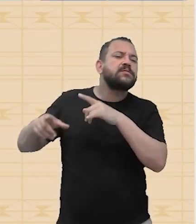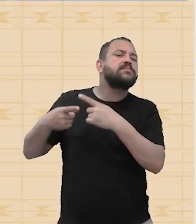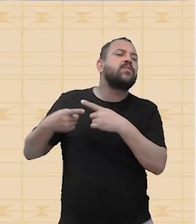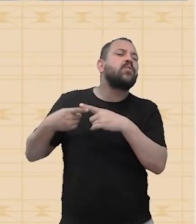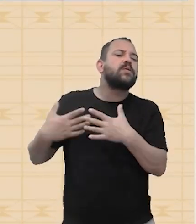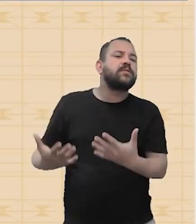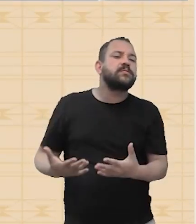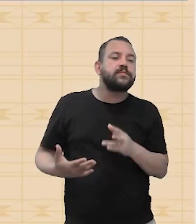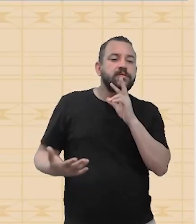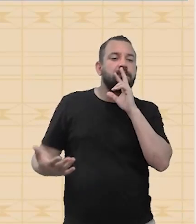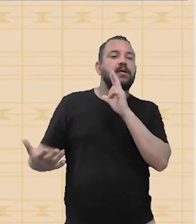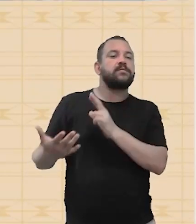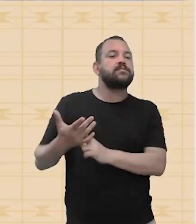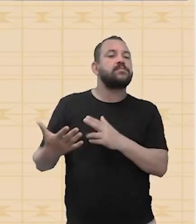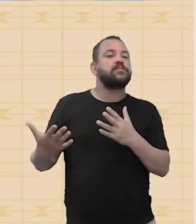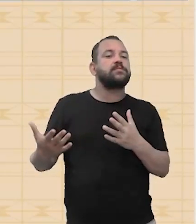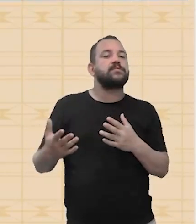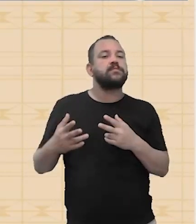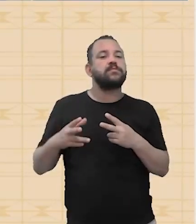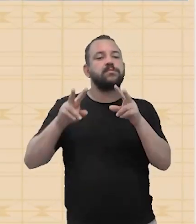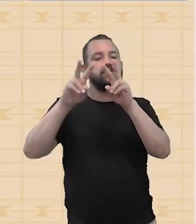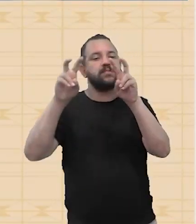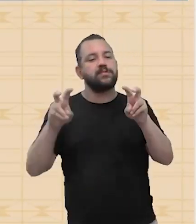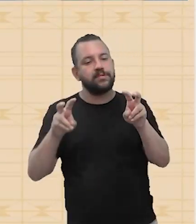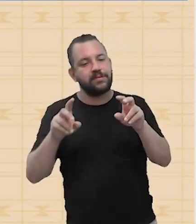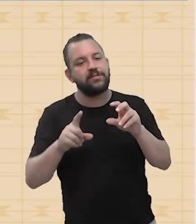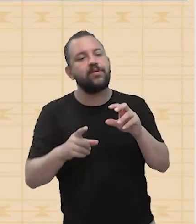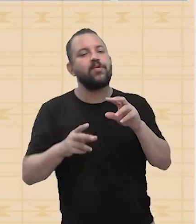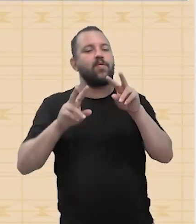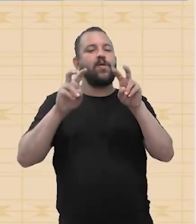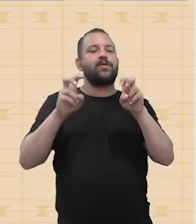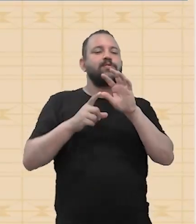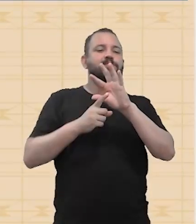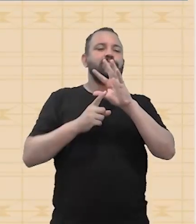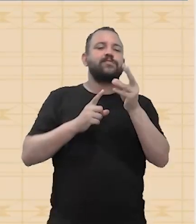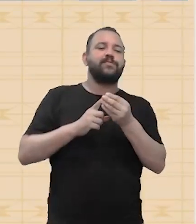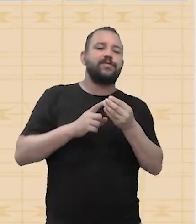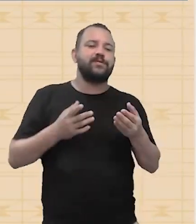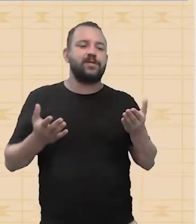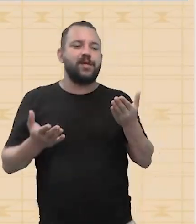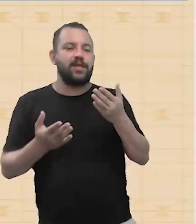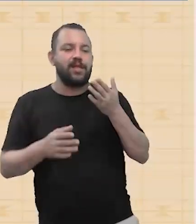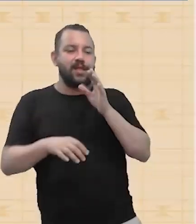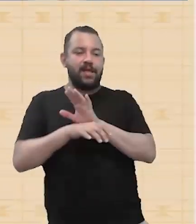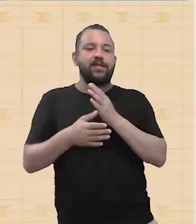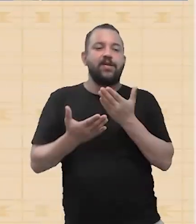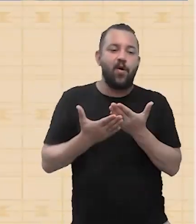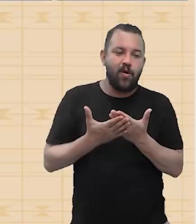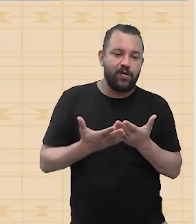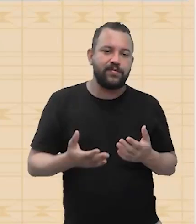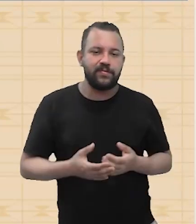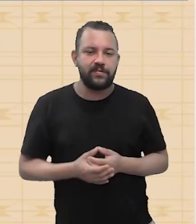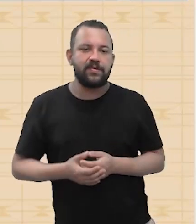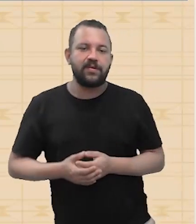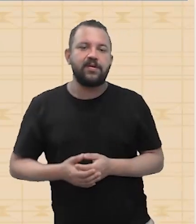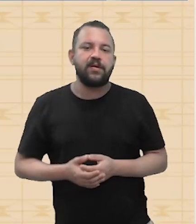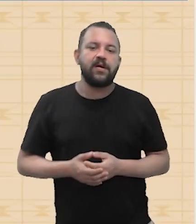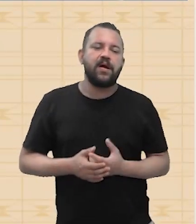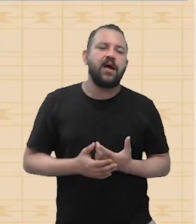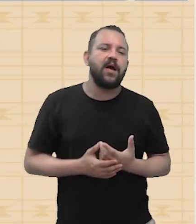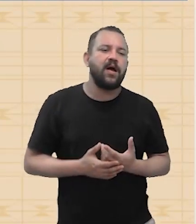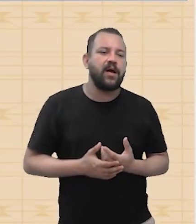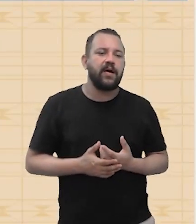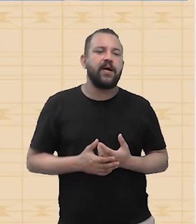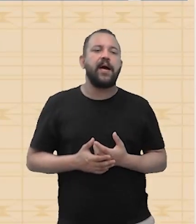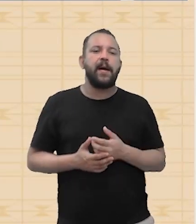tem muito a ver com aquilo que nós vamos estar estudando nesta tarde de hoje. Vamos comigo, porque você vai aprender que a primeira forma de